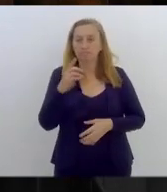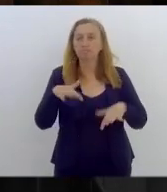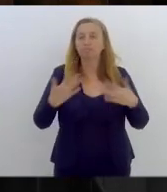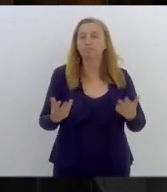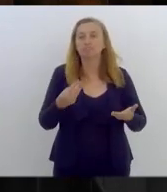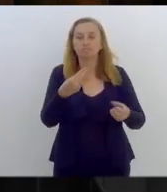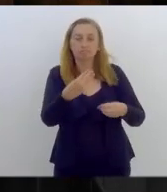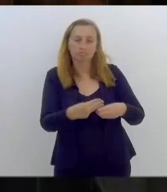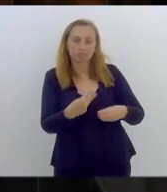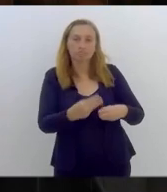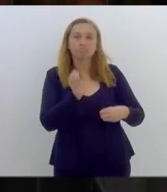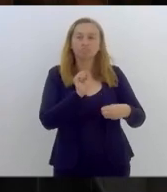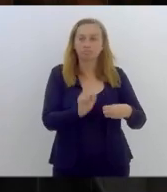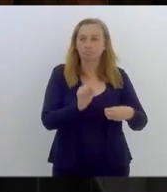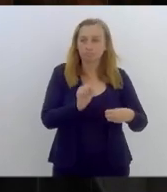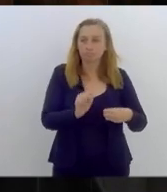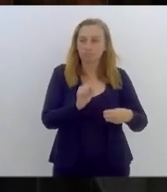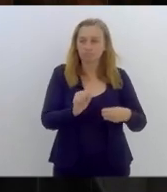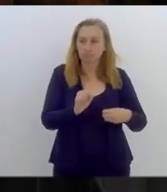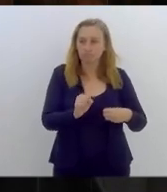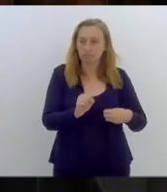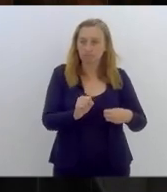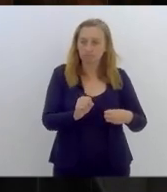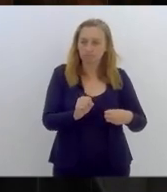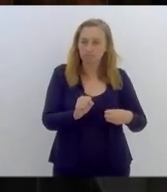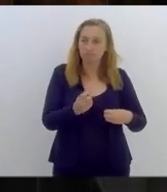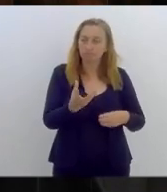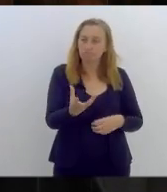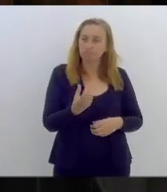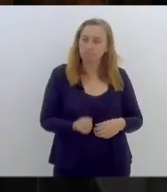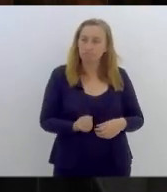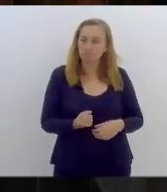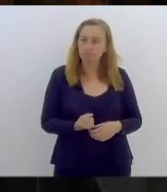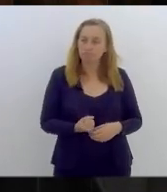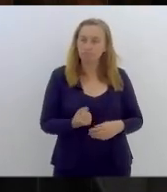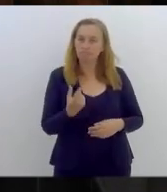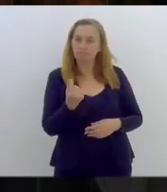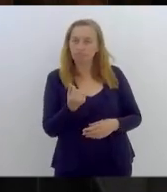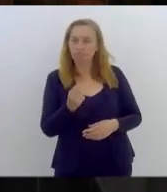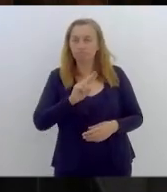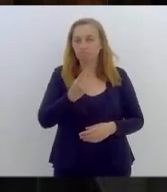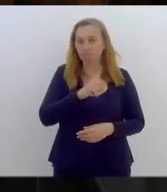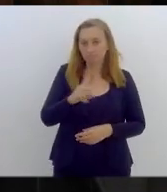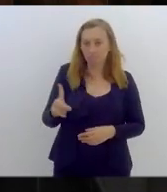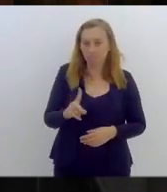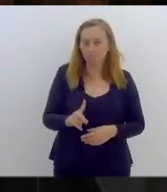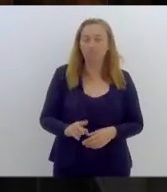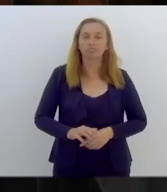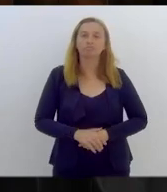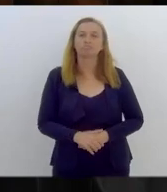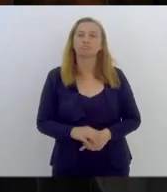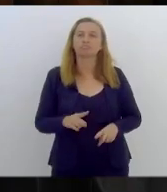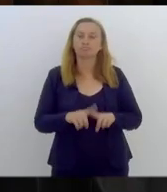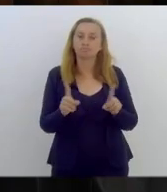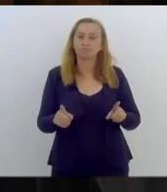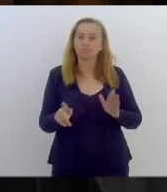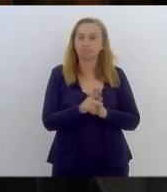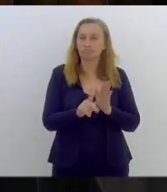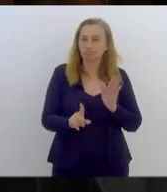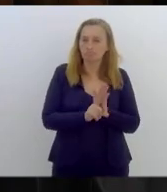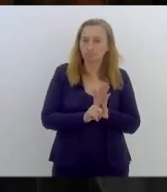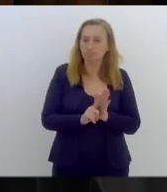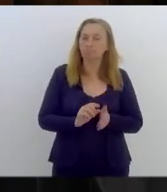municípios poderão participar dos mesmos ou não Mas neste projeto de